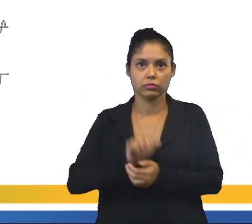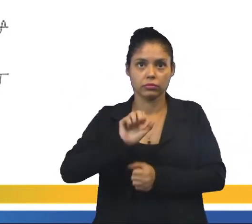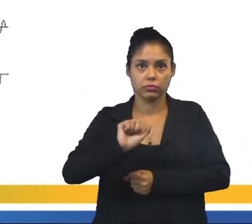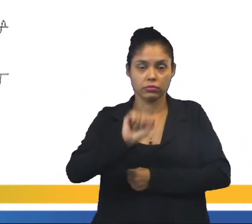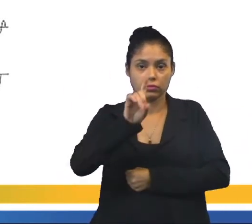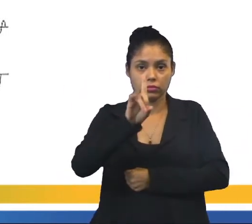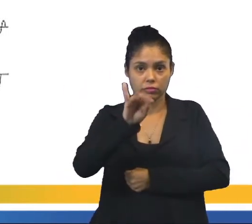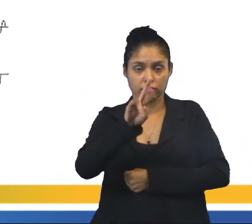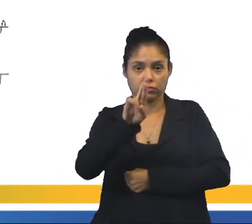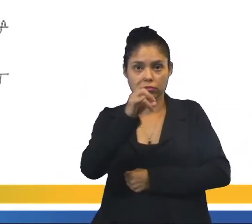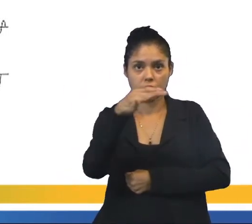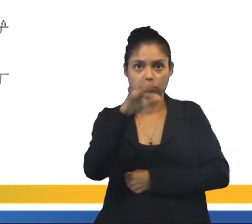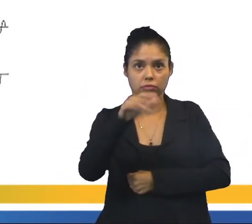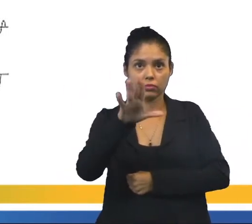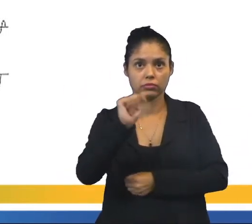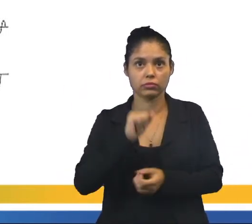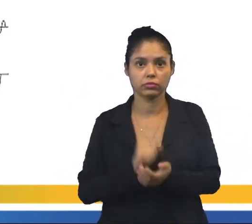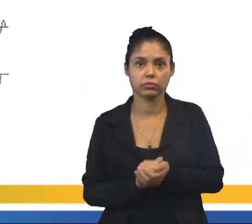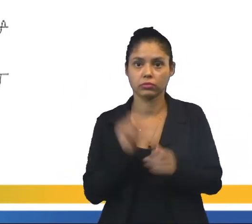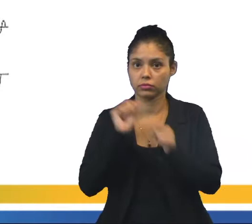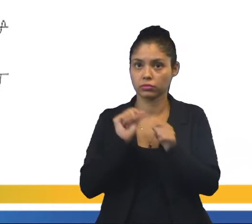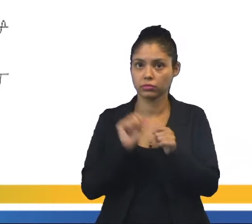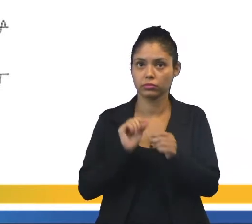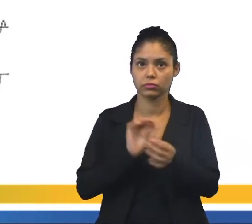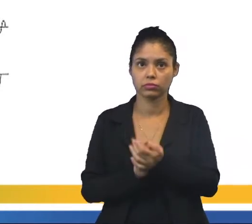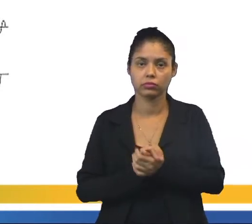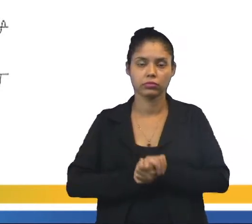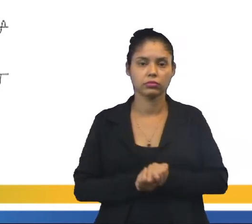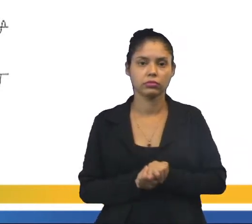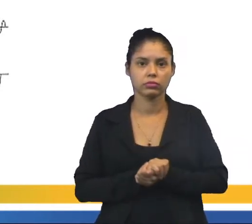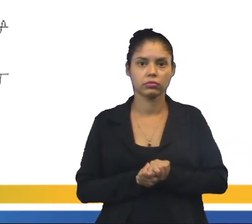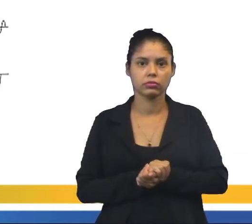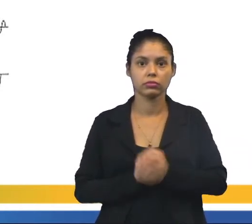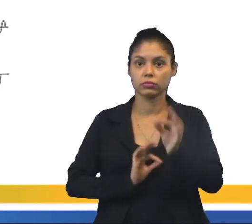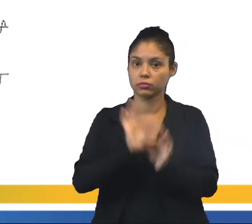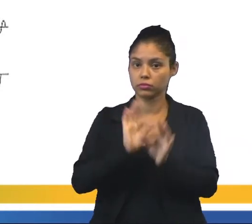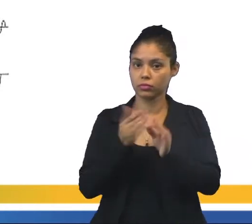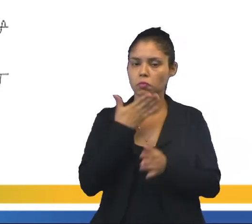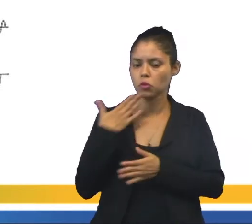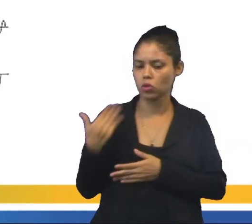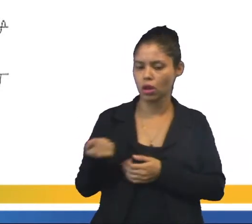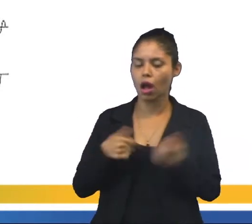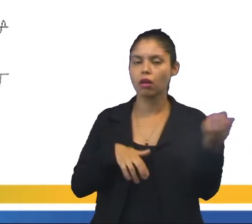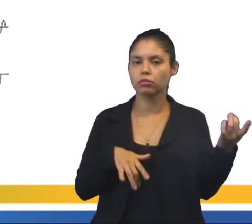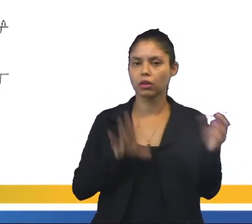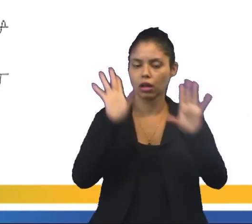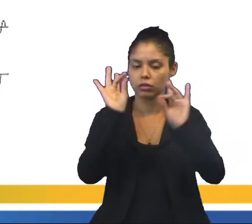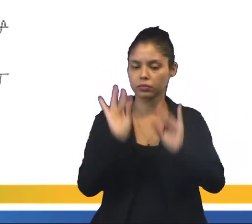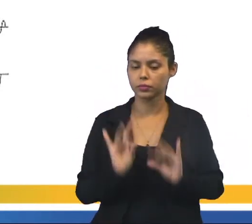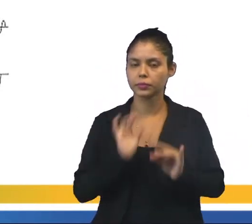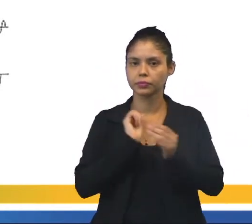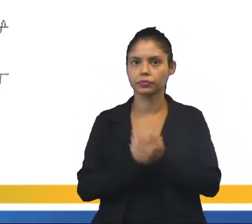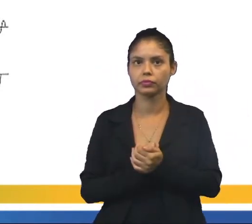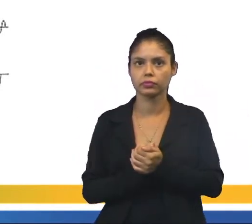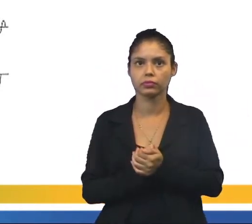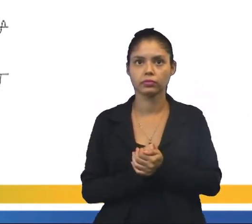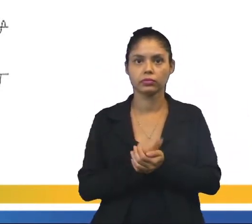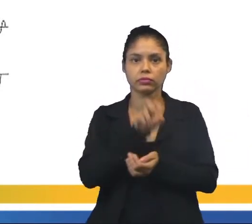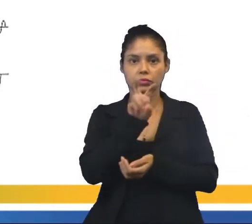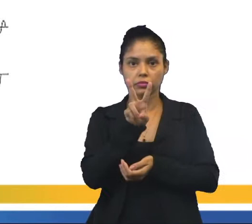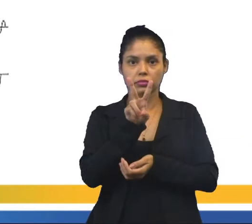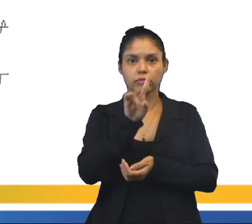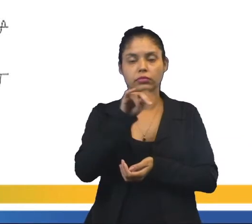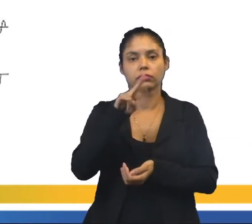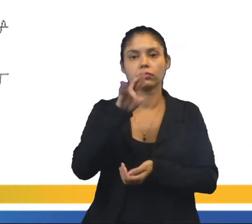diapasão é um instrumentozinho que a gente usa para afinar a afinação dos instrumentos. Aí, geralmente a gente toca, tipo um Vzinho, a gente toca